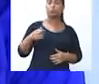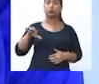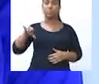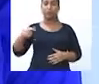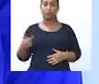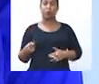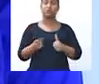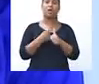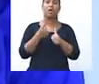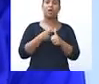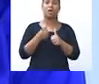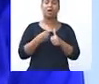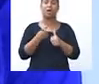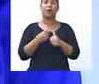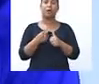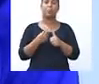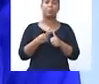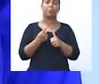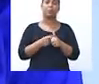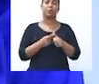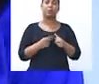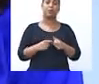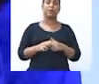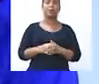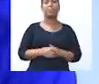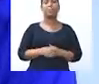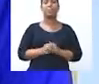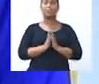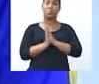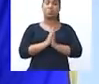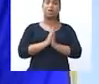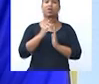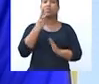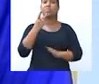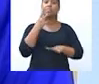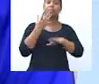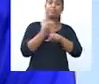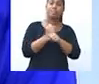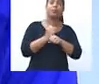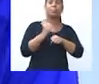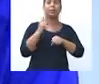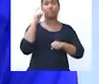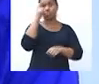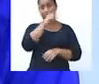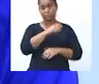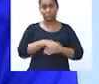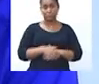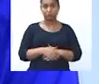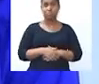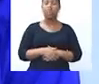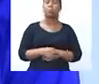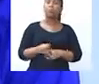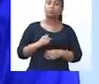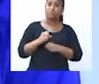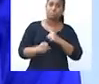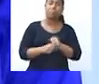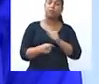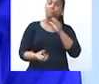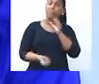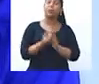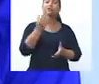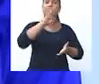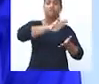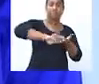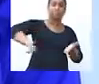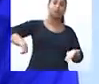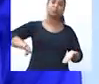a primeira Barbie falante, entre as frases dela, ela falava matemática é difícil. No mesmo ano que ela foi lançada, ela já foi